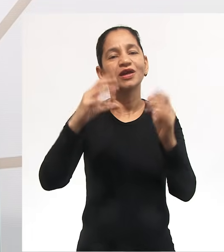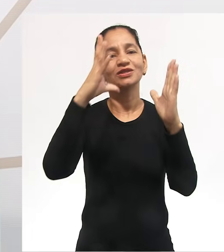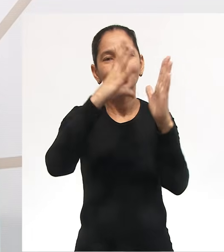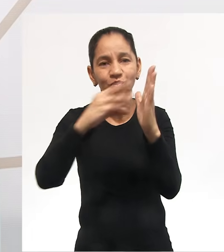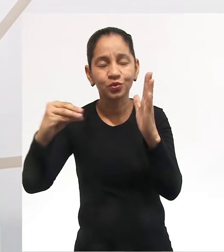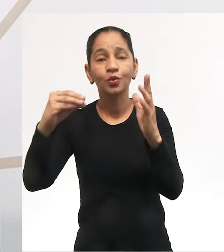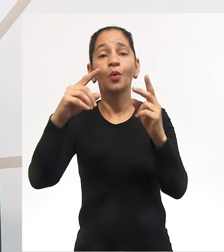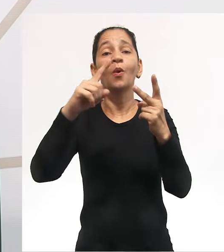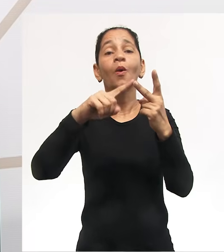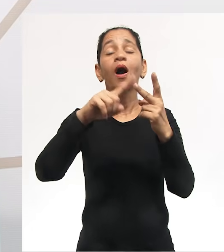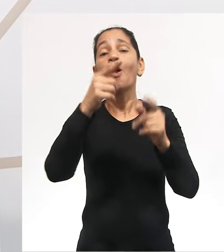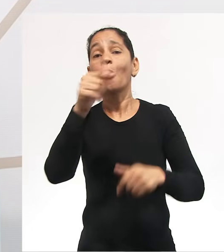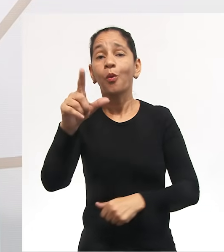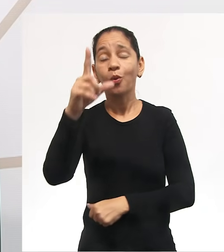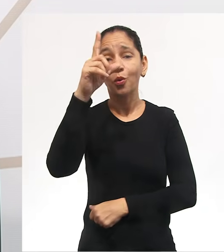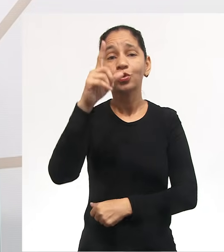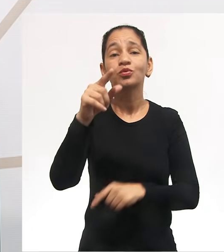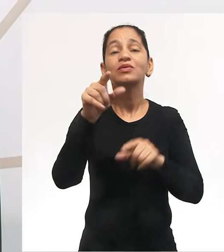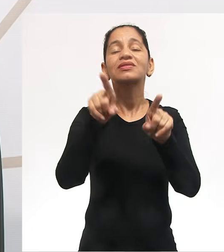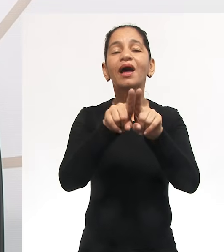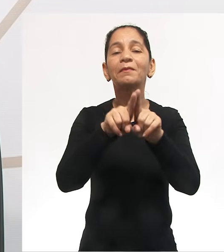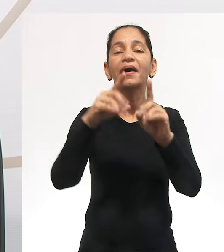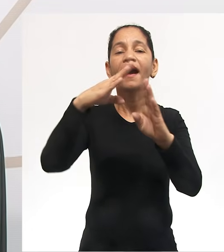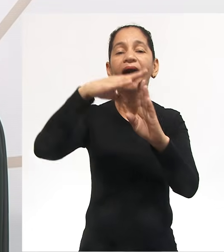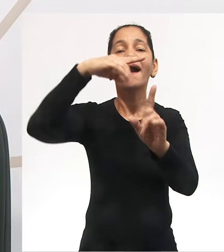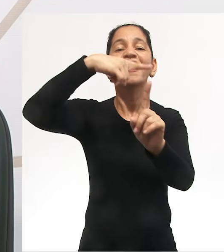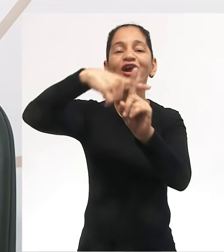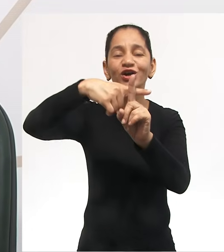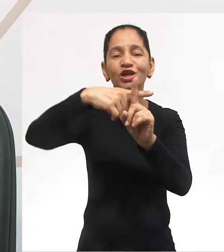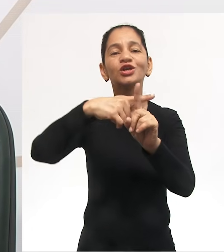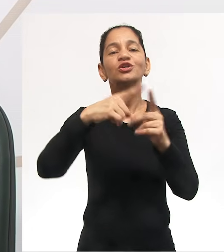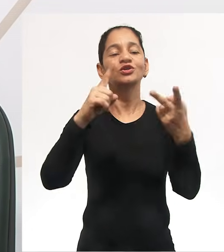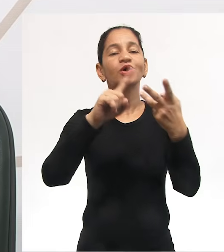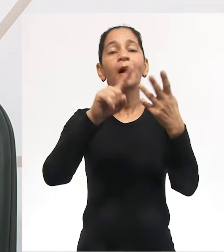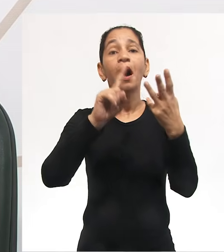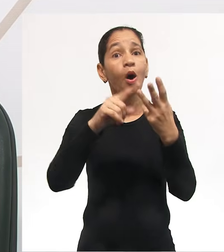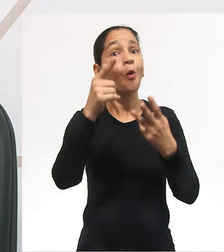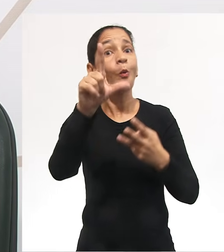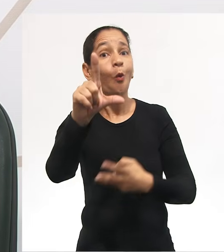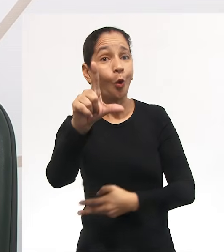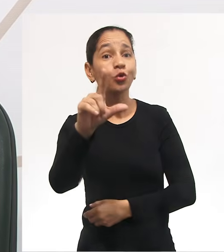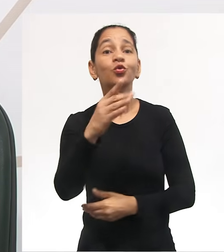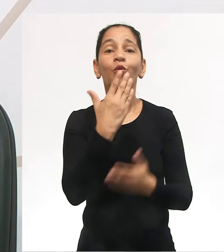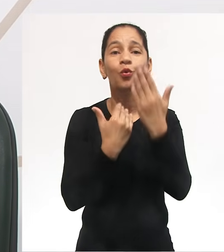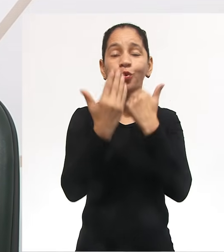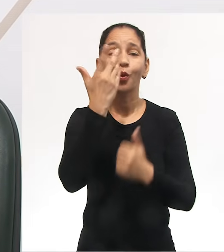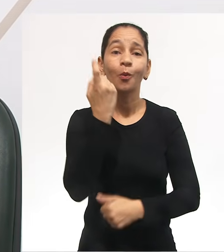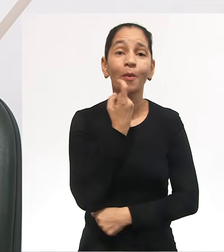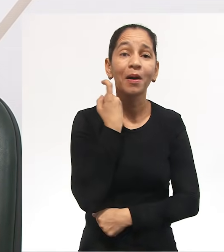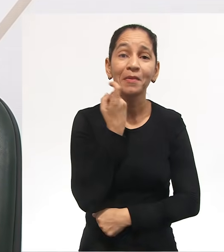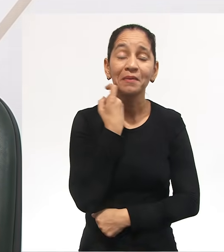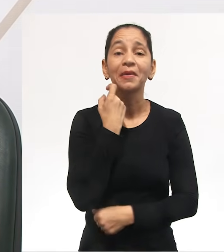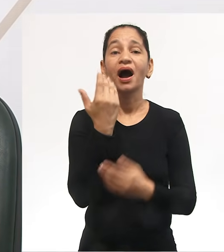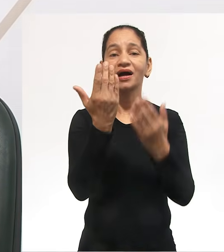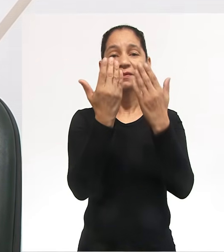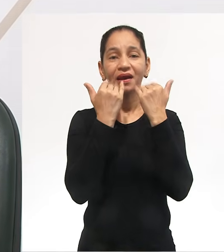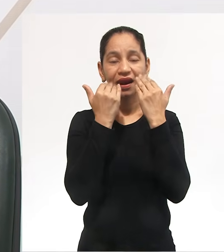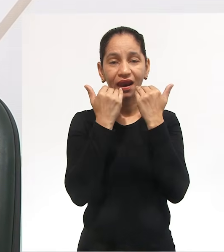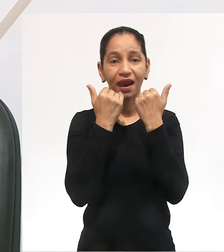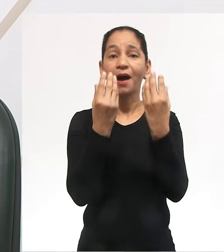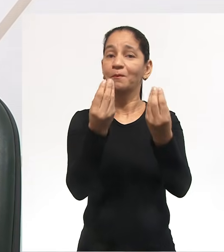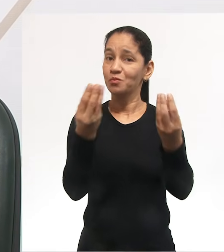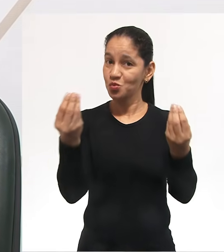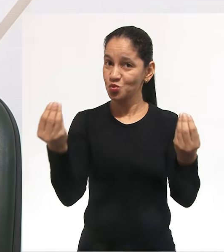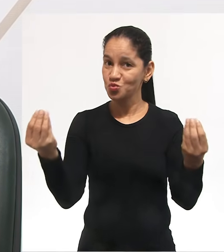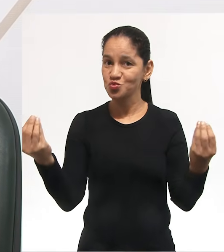os 3 quiseram fazer o portal de entrada da cidade. Aí a igrejinha católica, os peixes, né? Os peixes que são